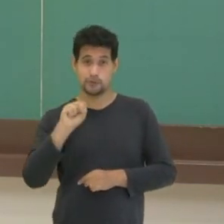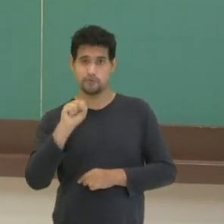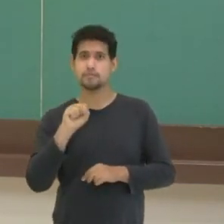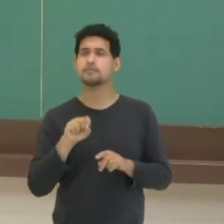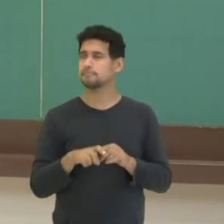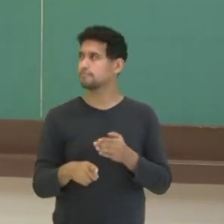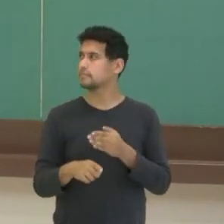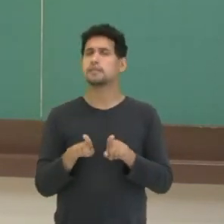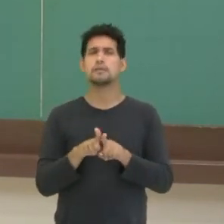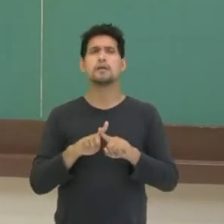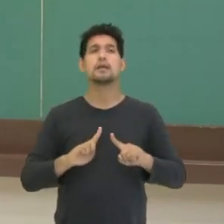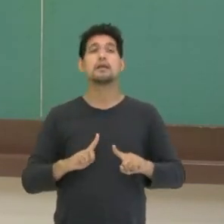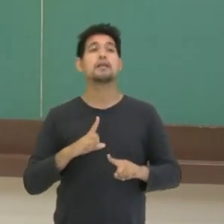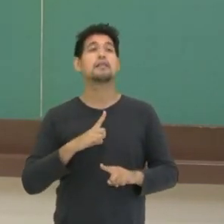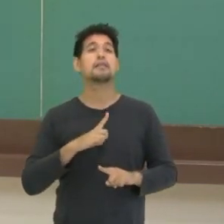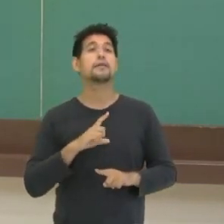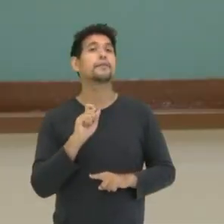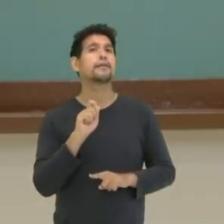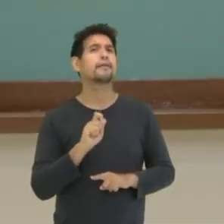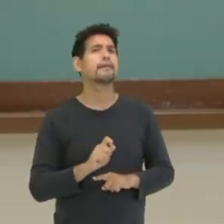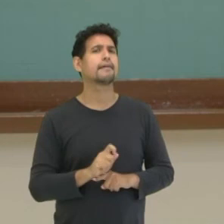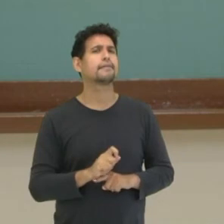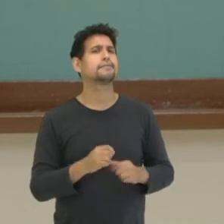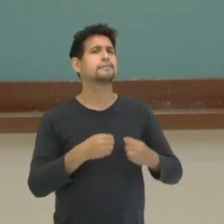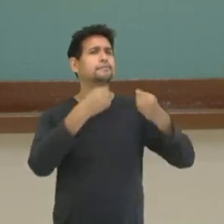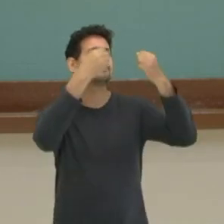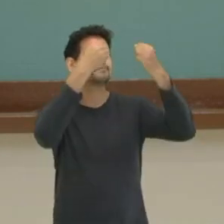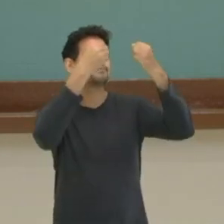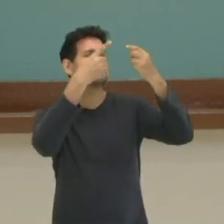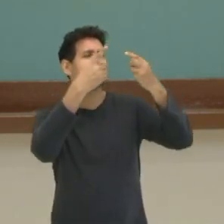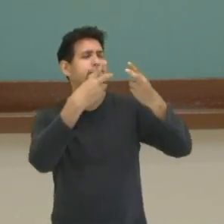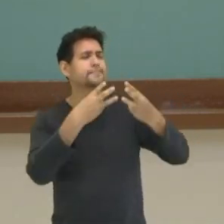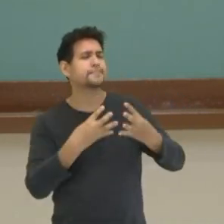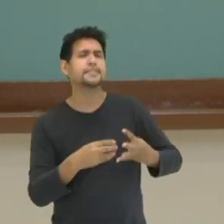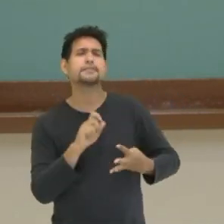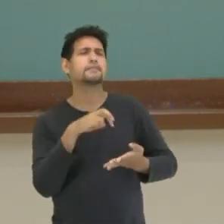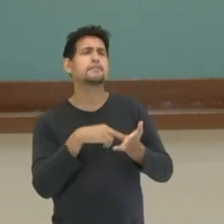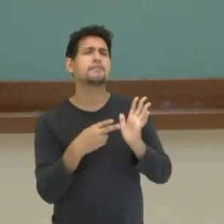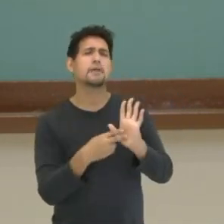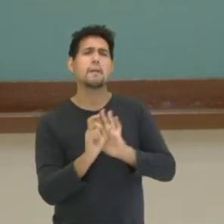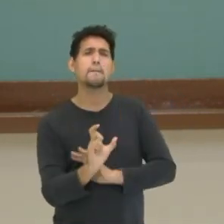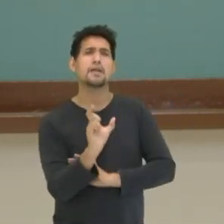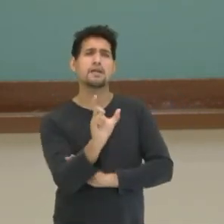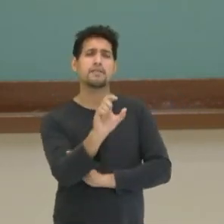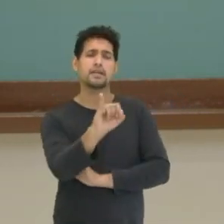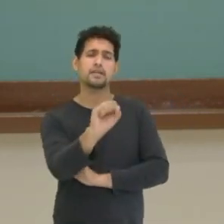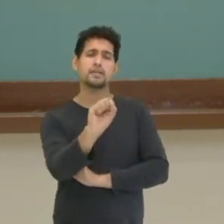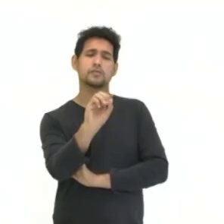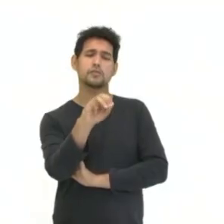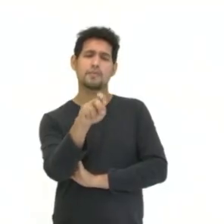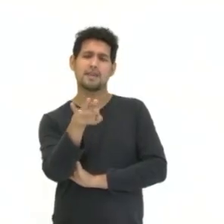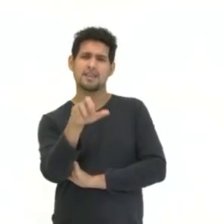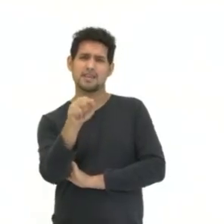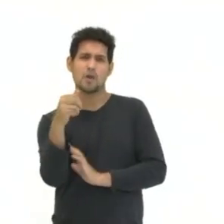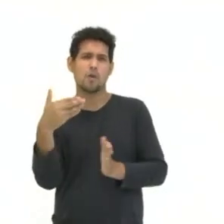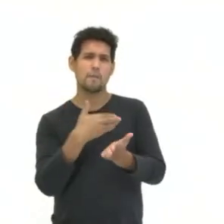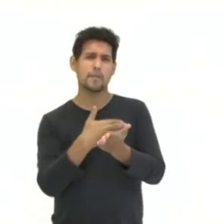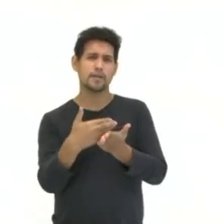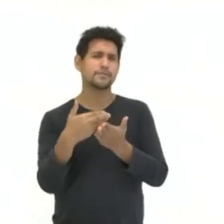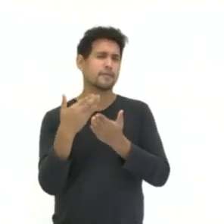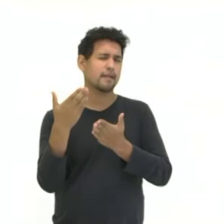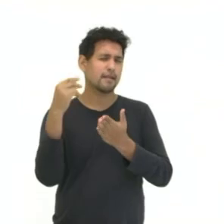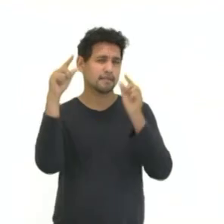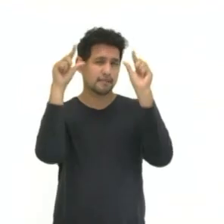E nós temos a definição especificamente de isomeria. Isomeria é uma palavra grega. Iso